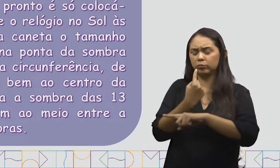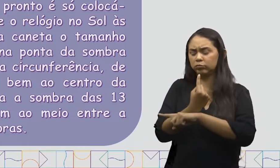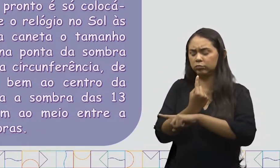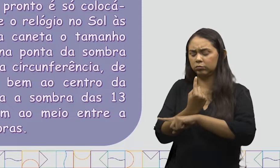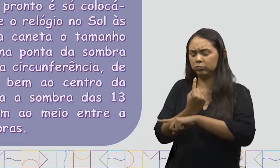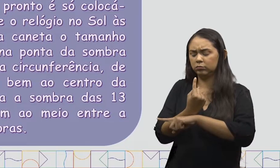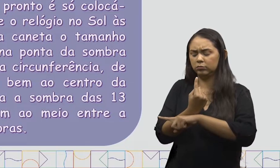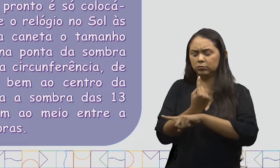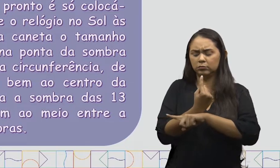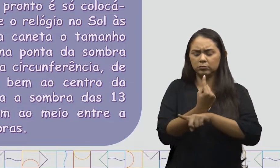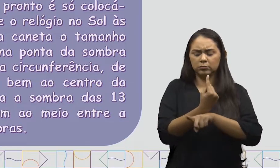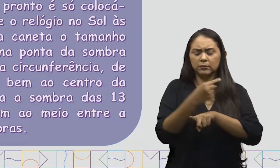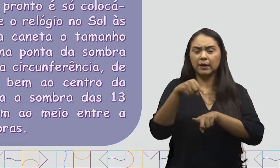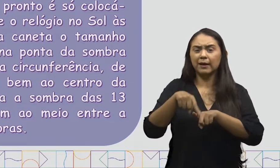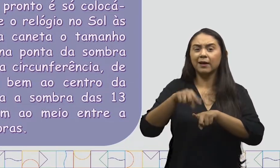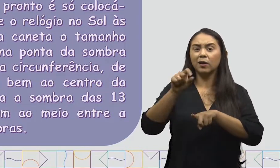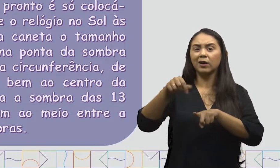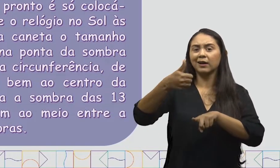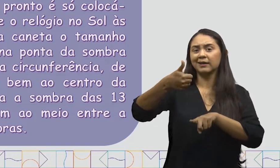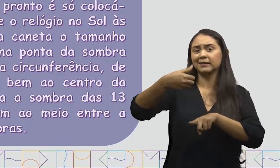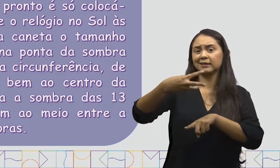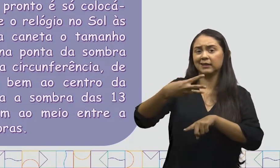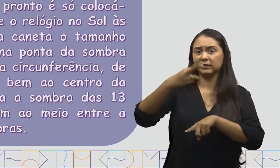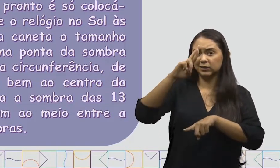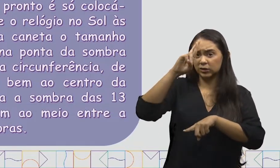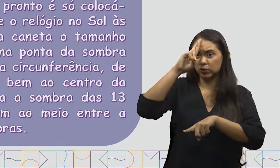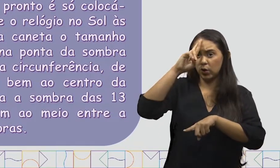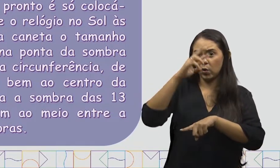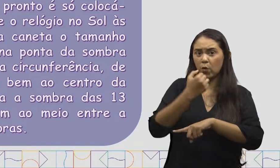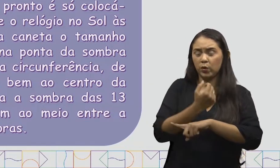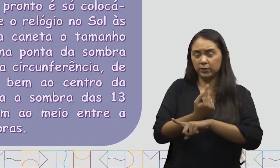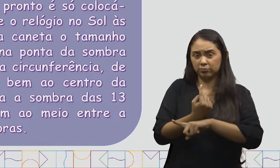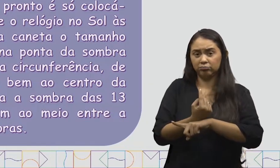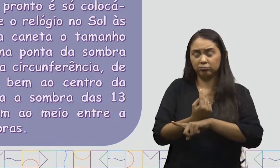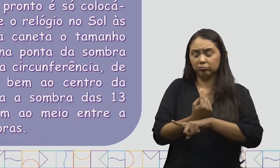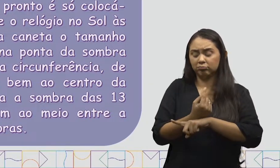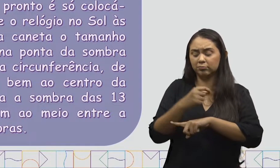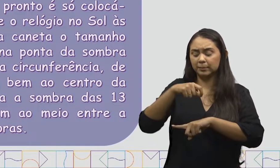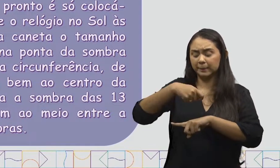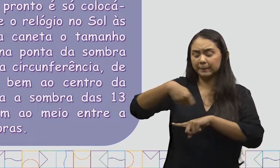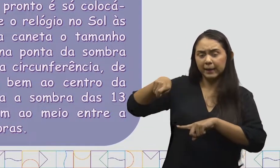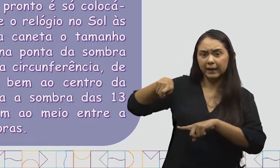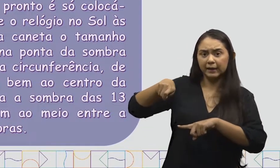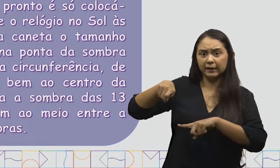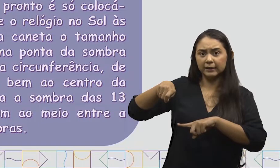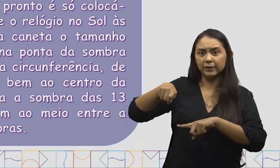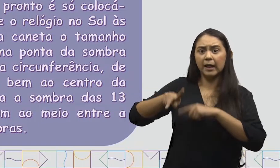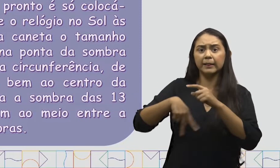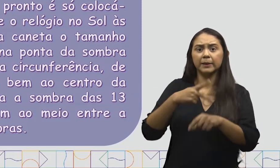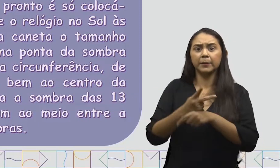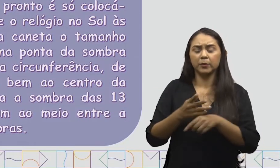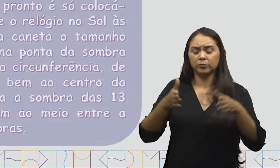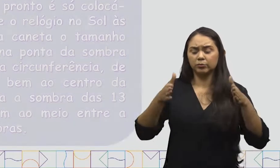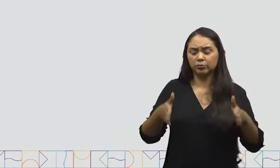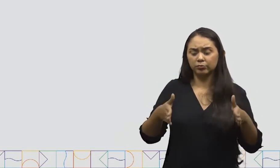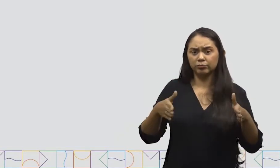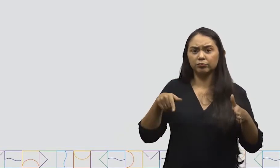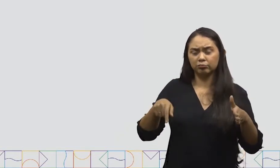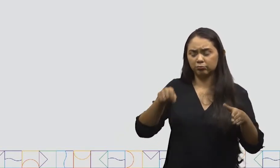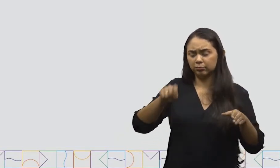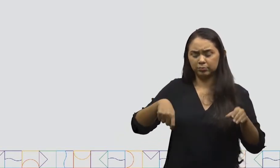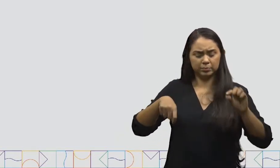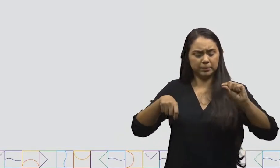uma reta que fique bem ao meio entre a marcação da sombra das 11 e das 13 horas.